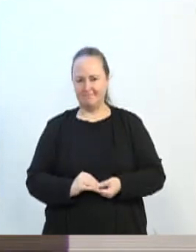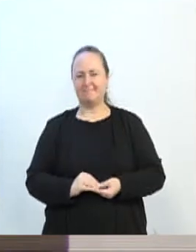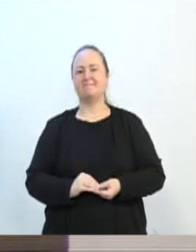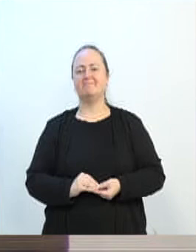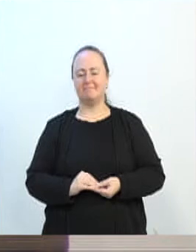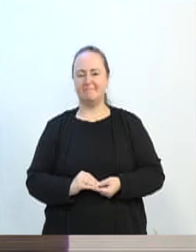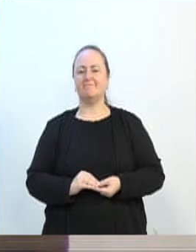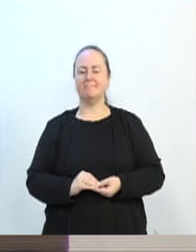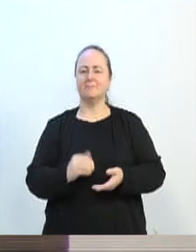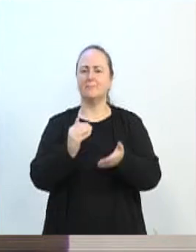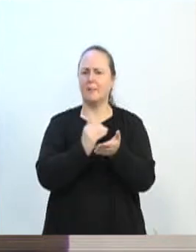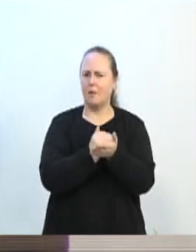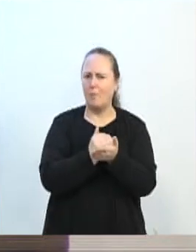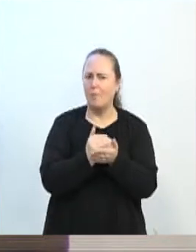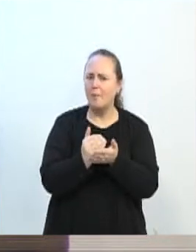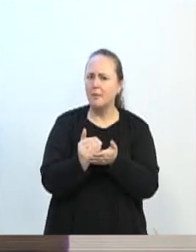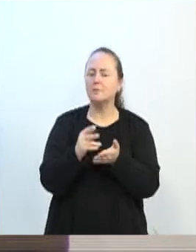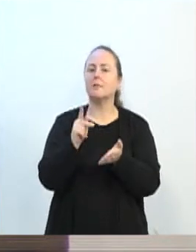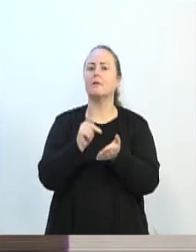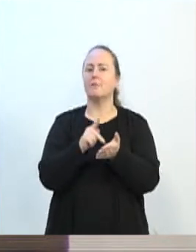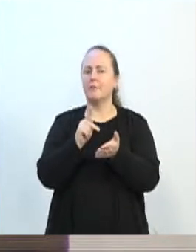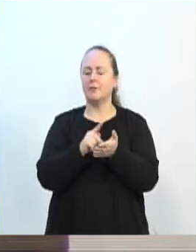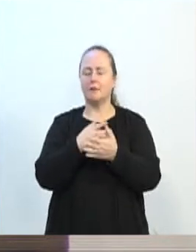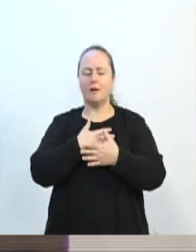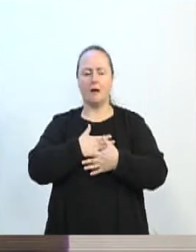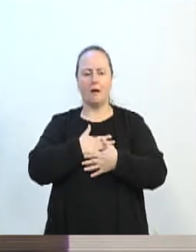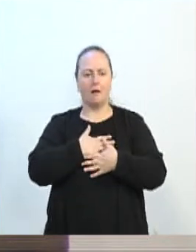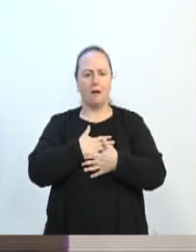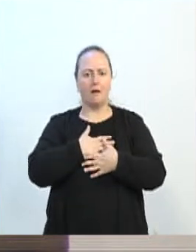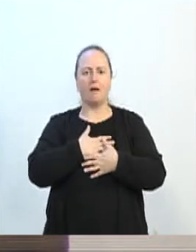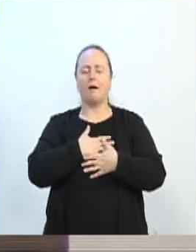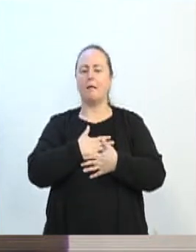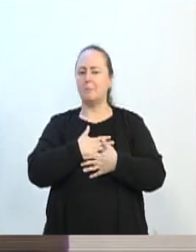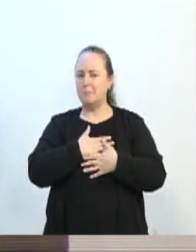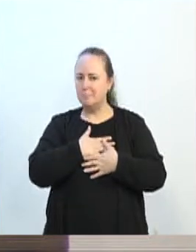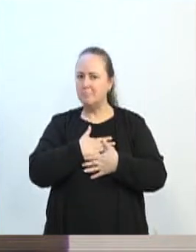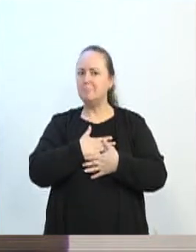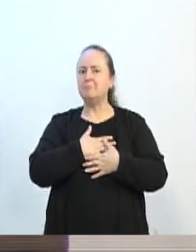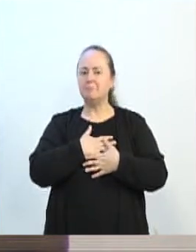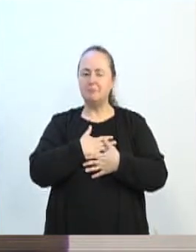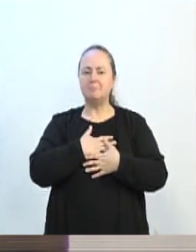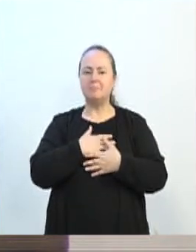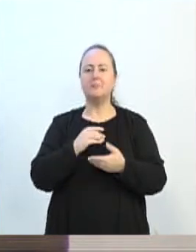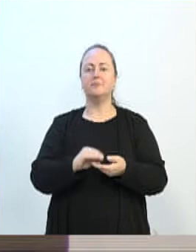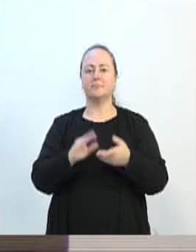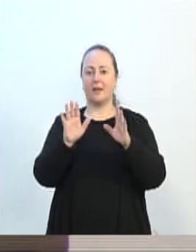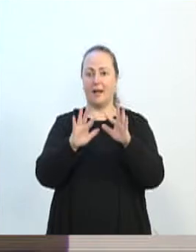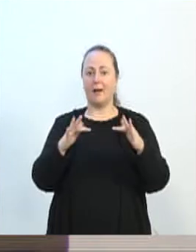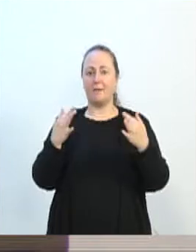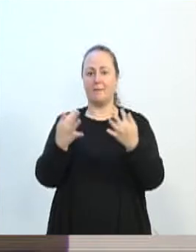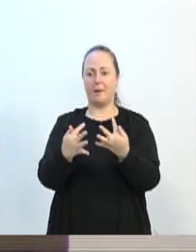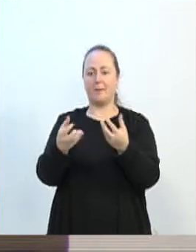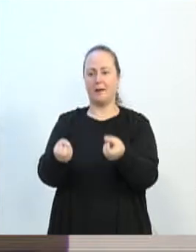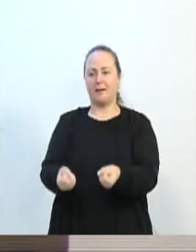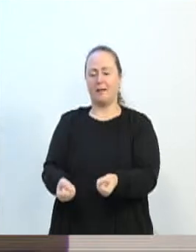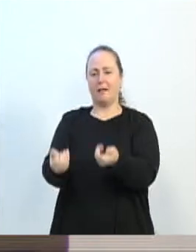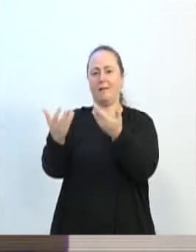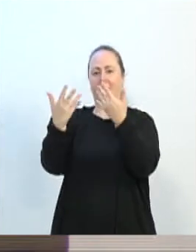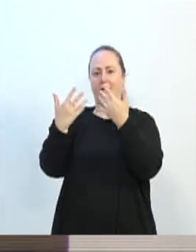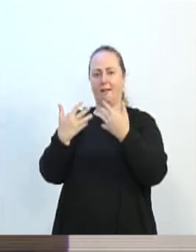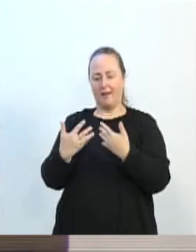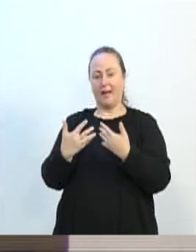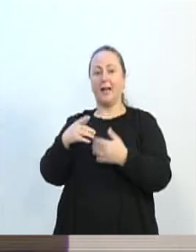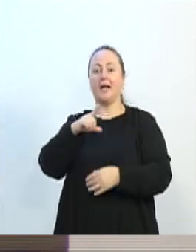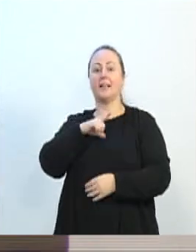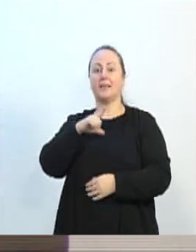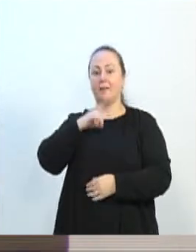fomos surpreendidos de uma maneira muito importante. Por meio de relatos dos familiares, soubemos que um portador